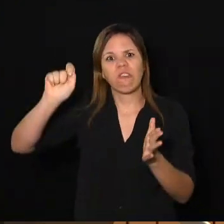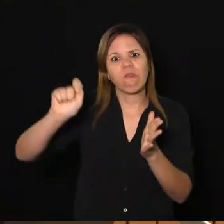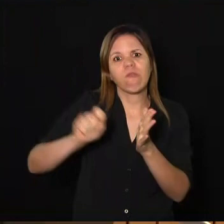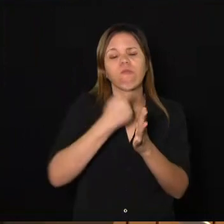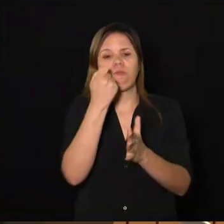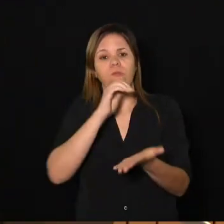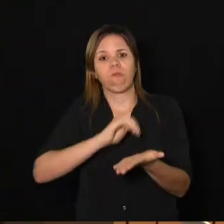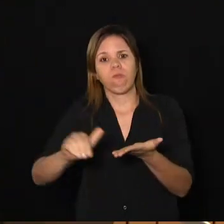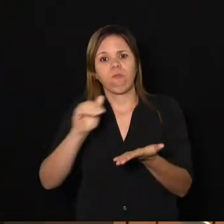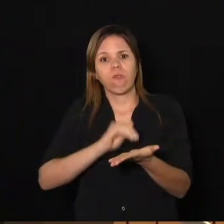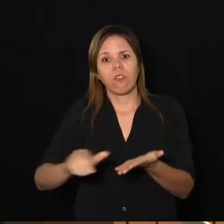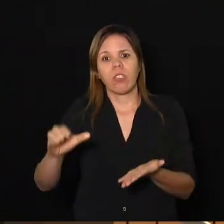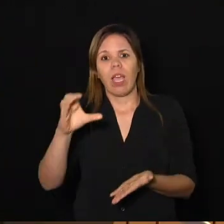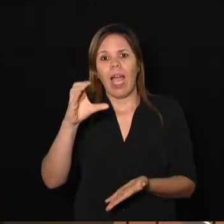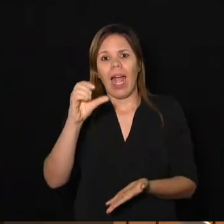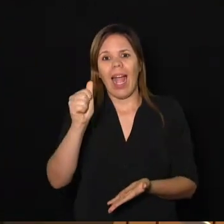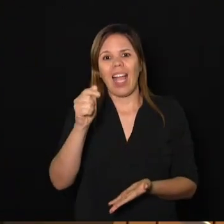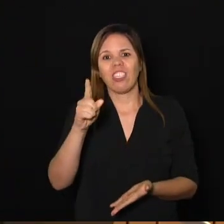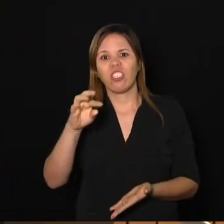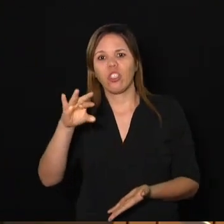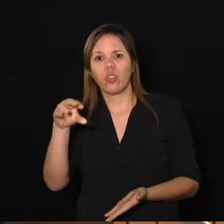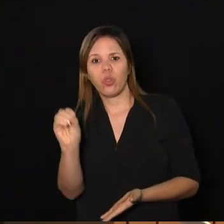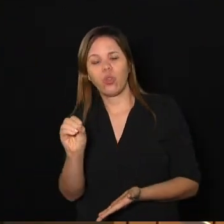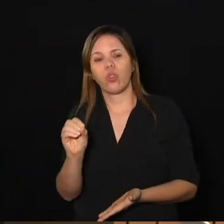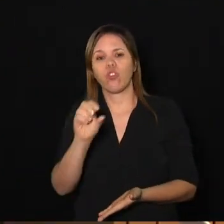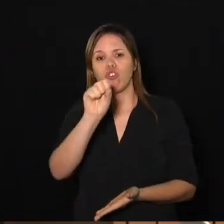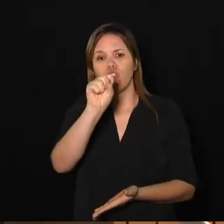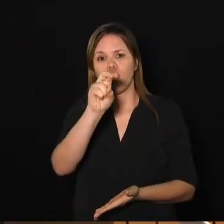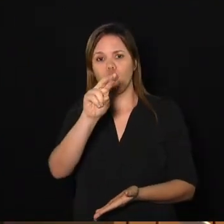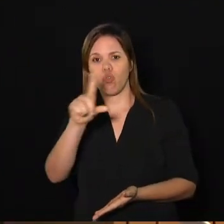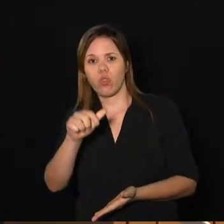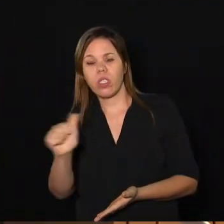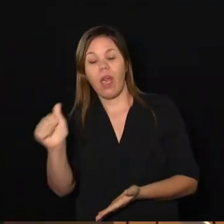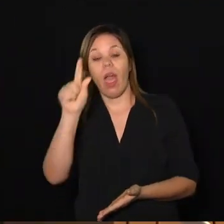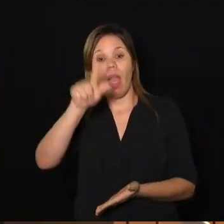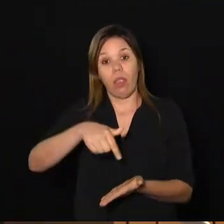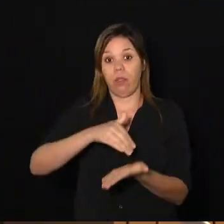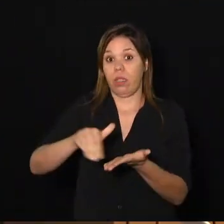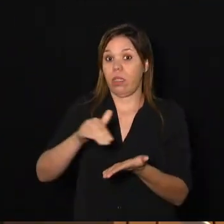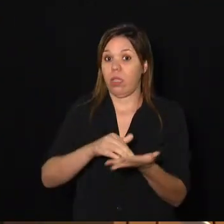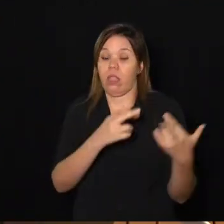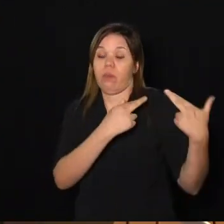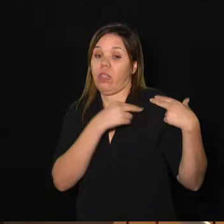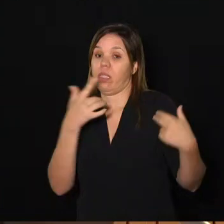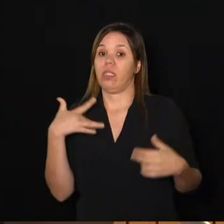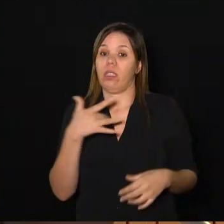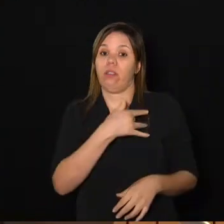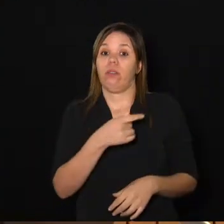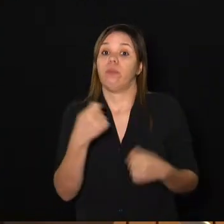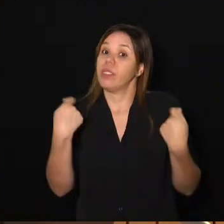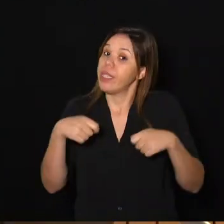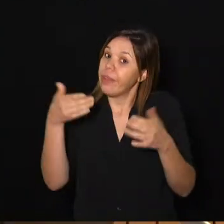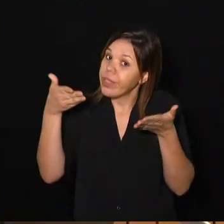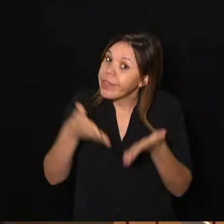Cármino de Souza secretário Cármino secretário de saúde que deveria estar aqui